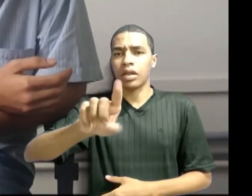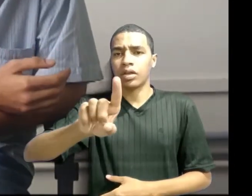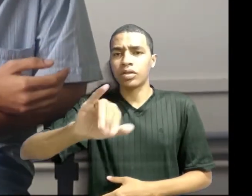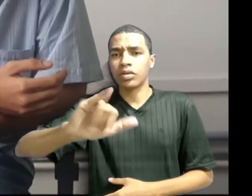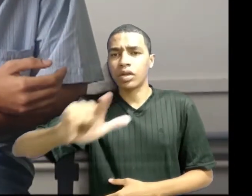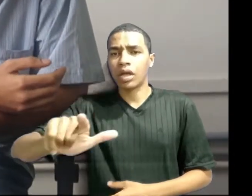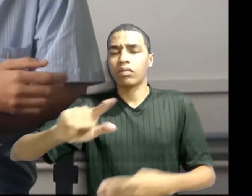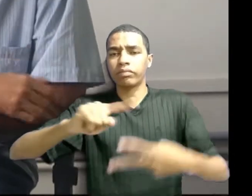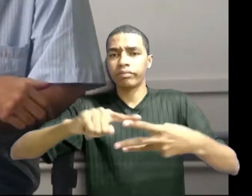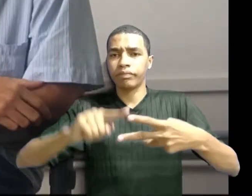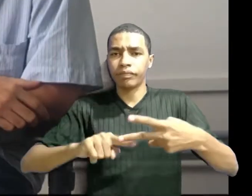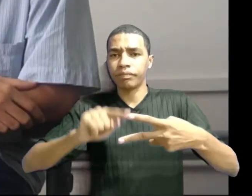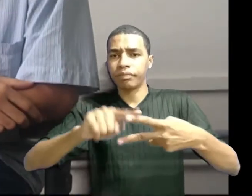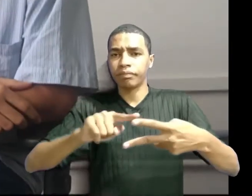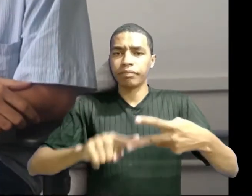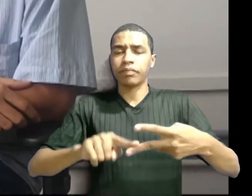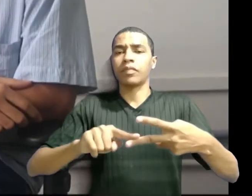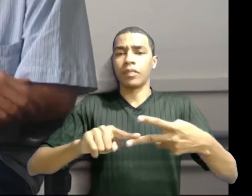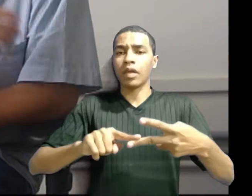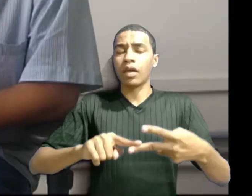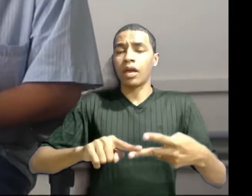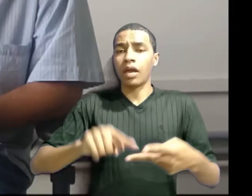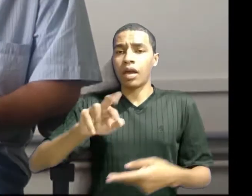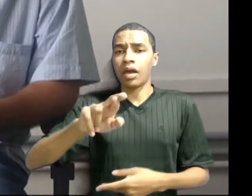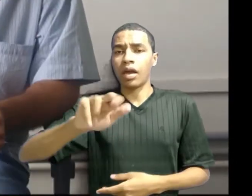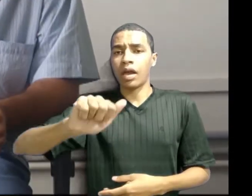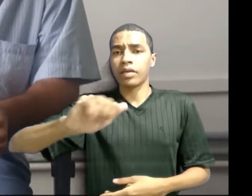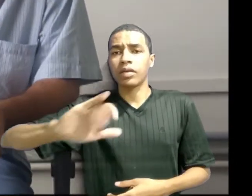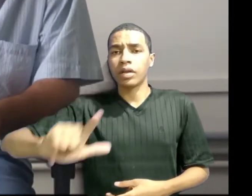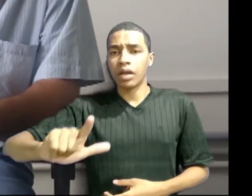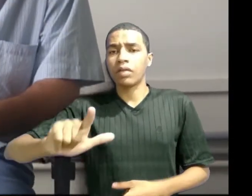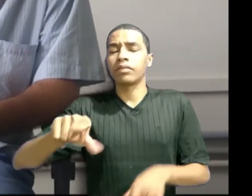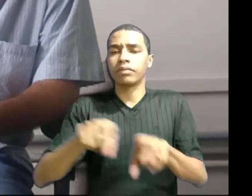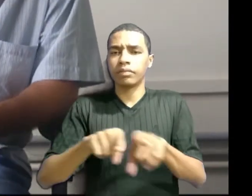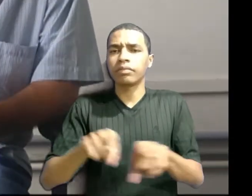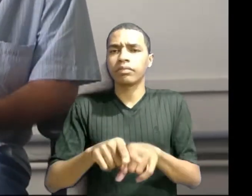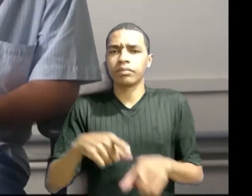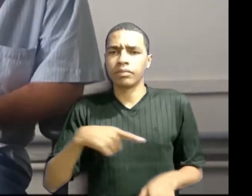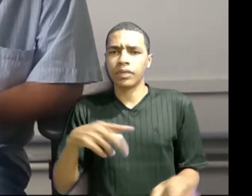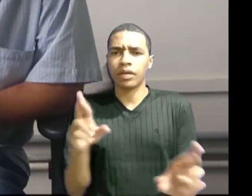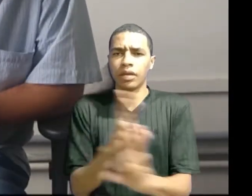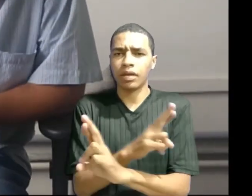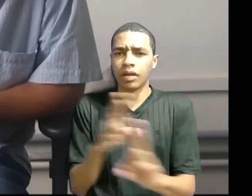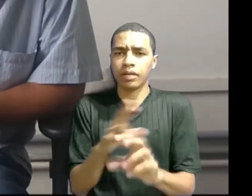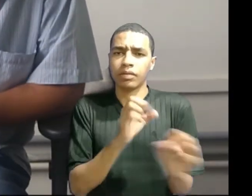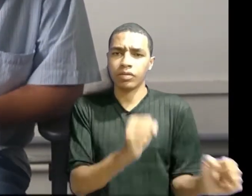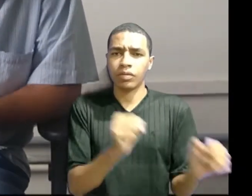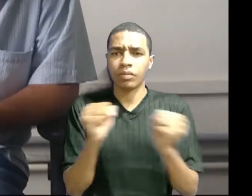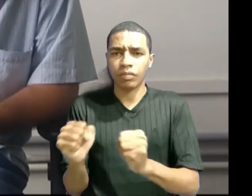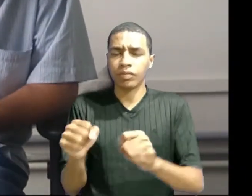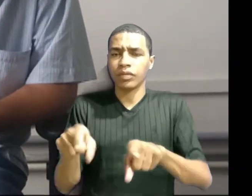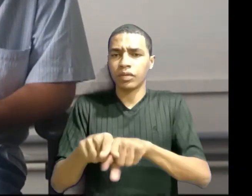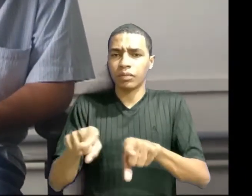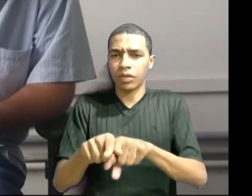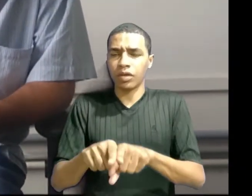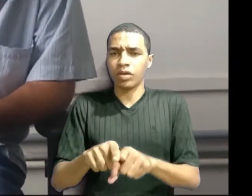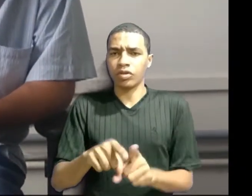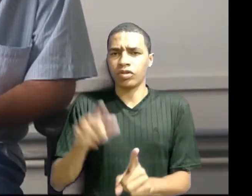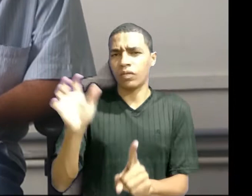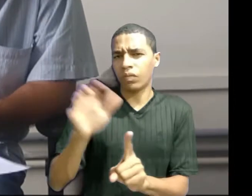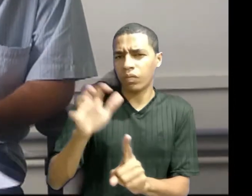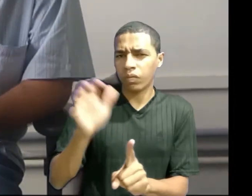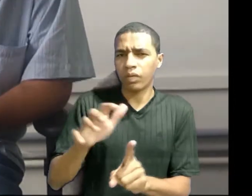ações racionais, né? E isso diferenciando também as relações de poder, as relações de